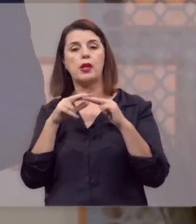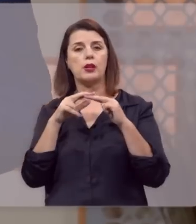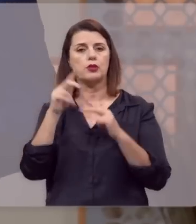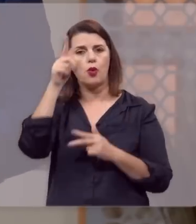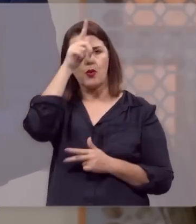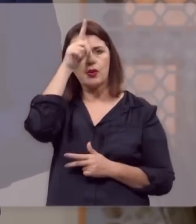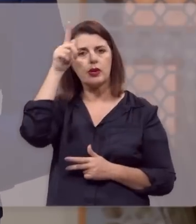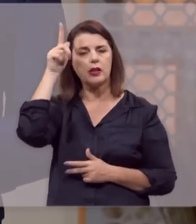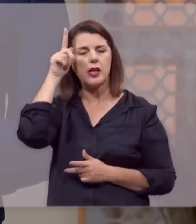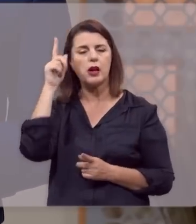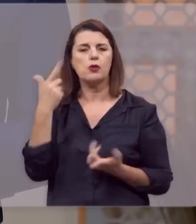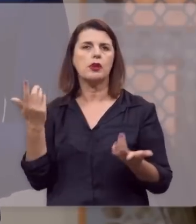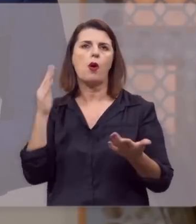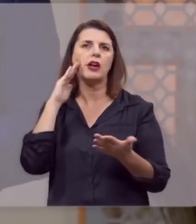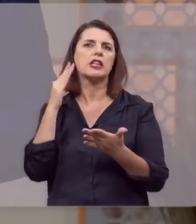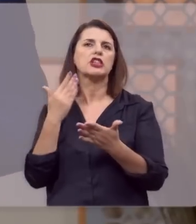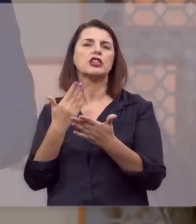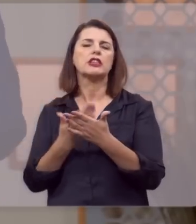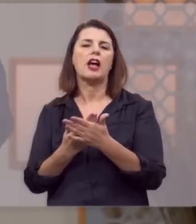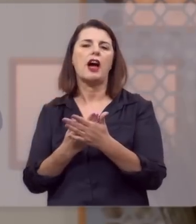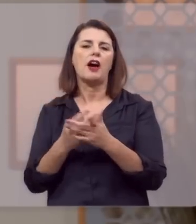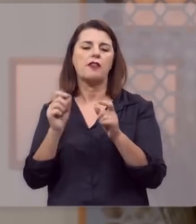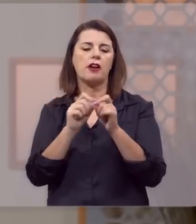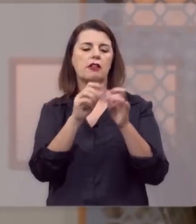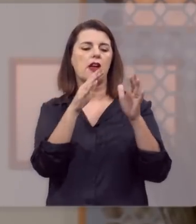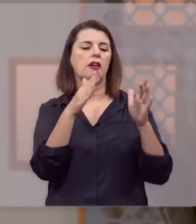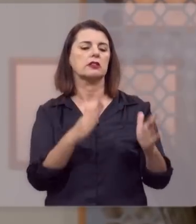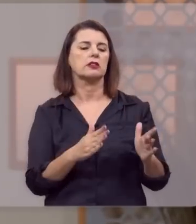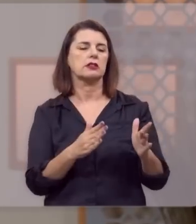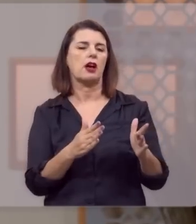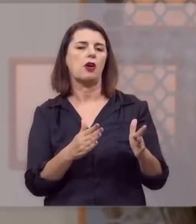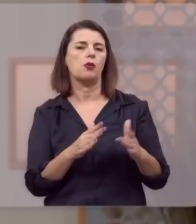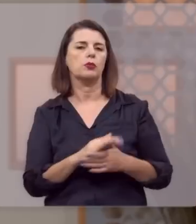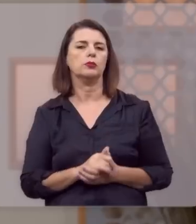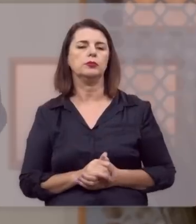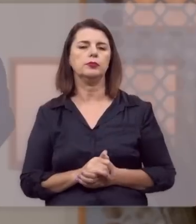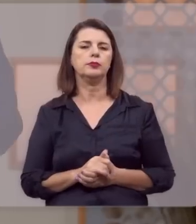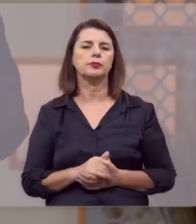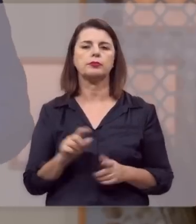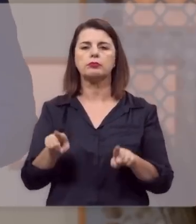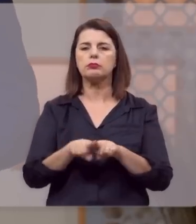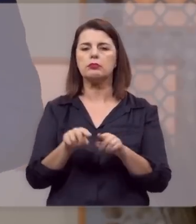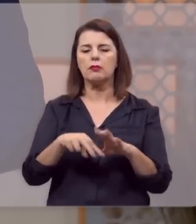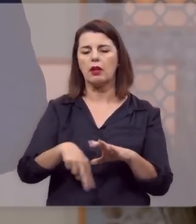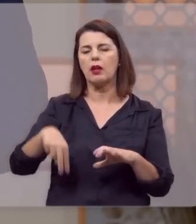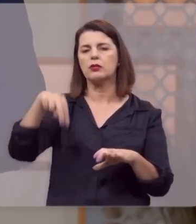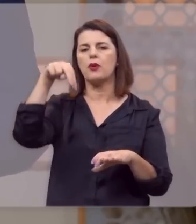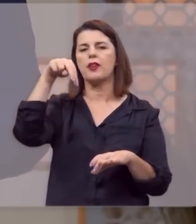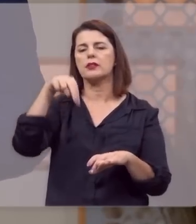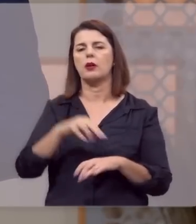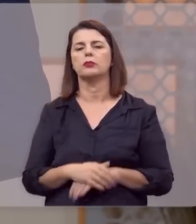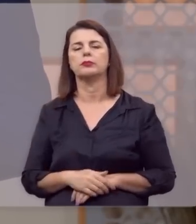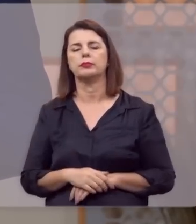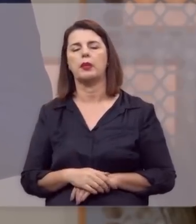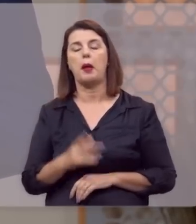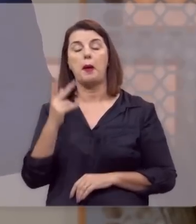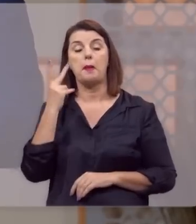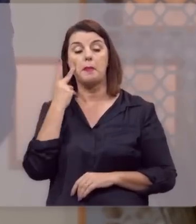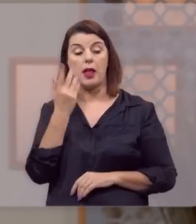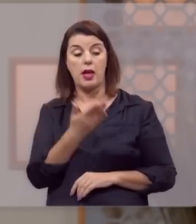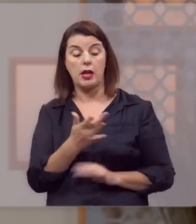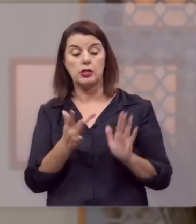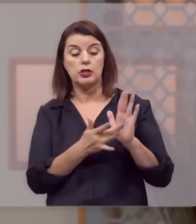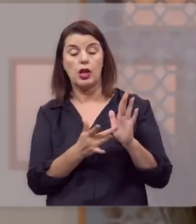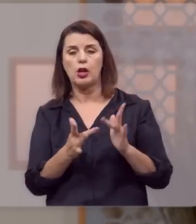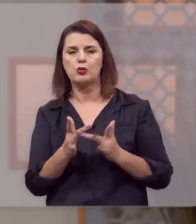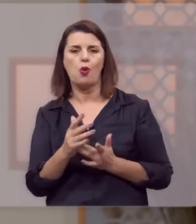criam na criação, na encarnação, nem na ressurreição. Para eles, Jesus